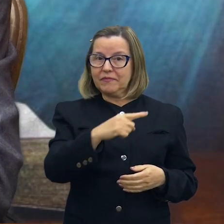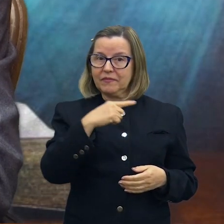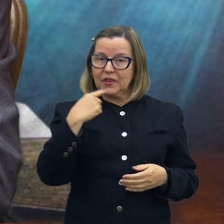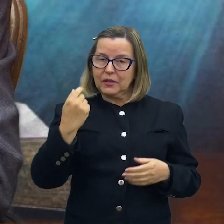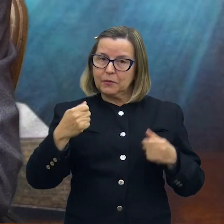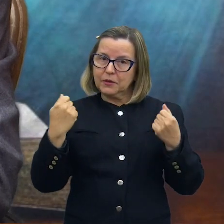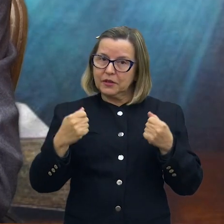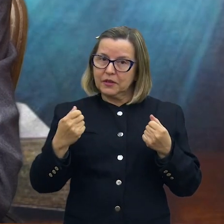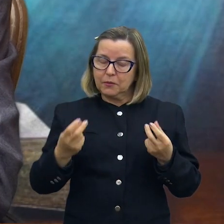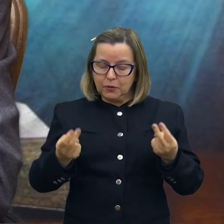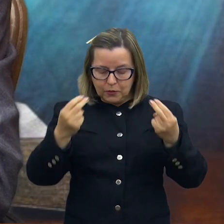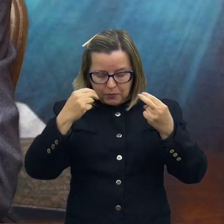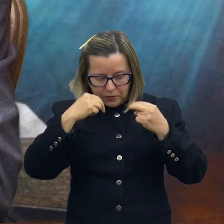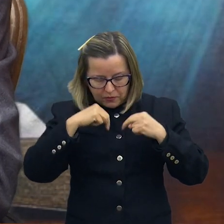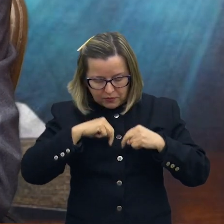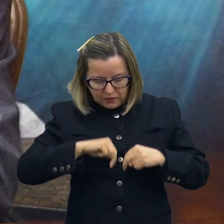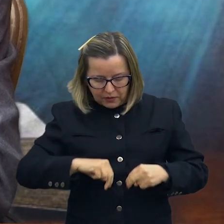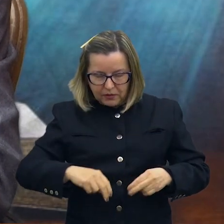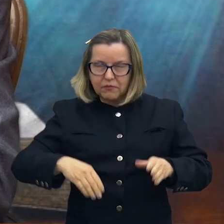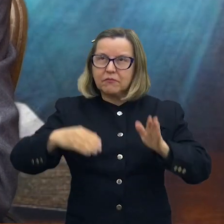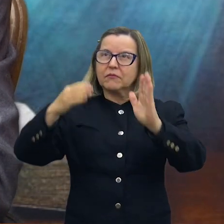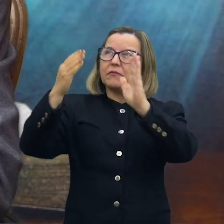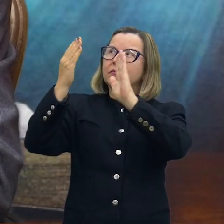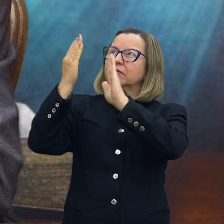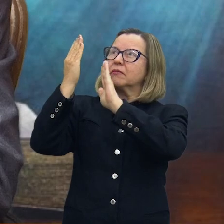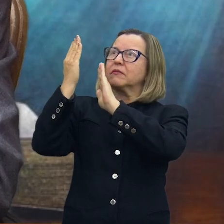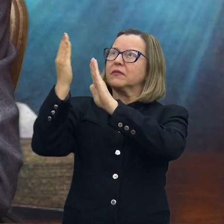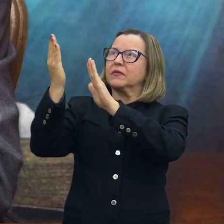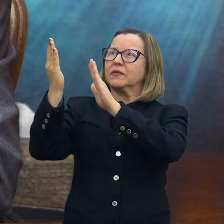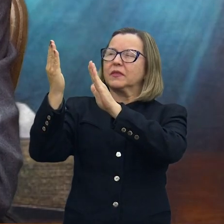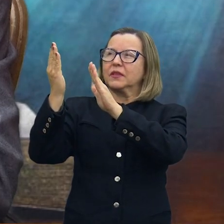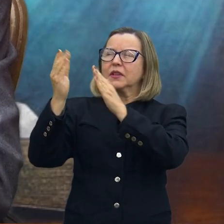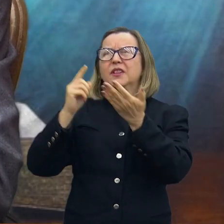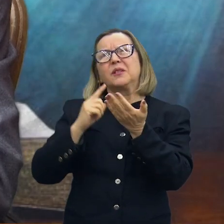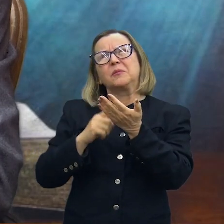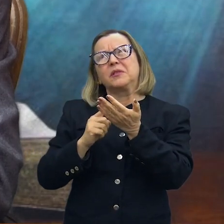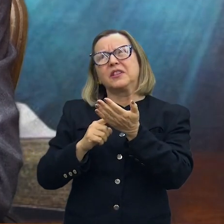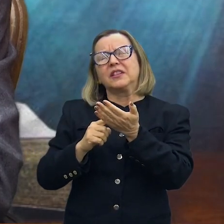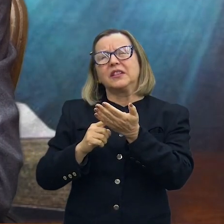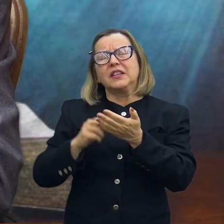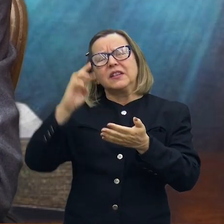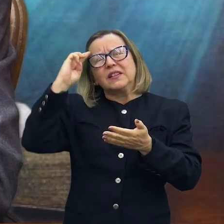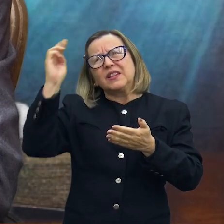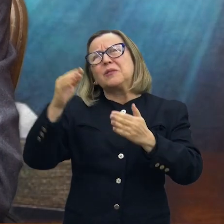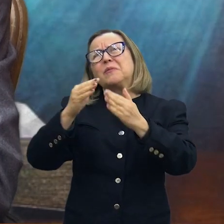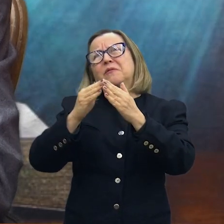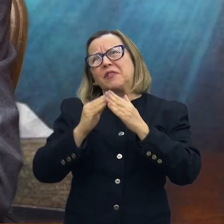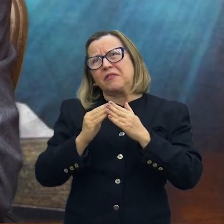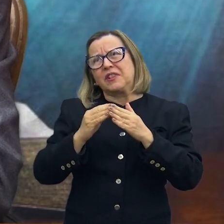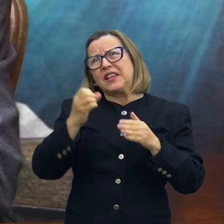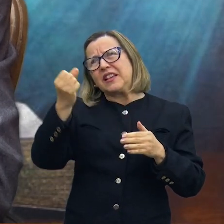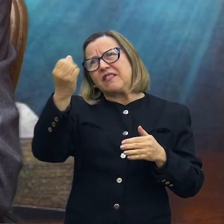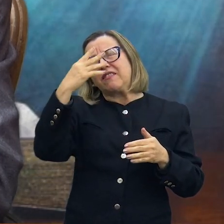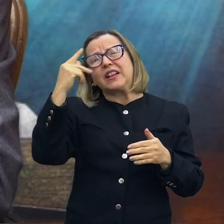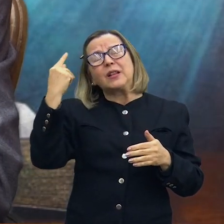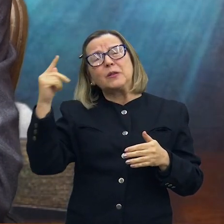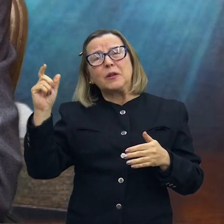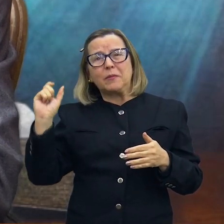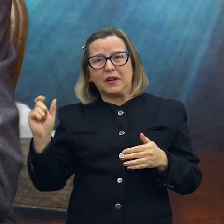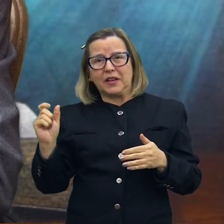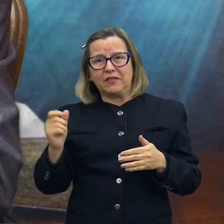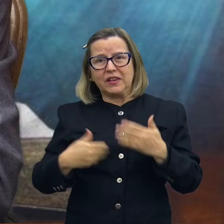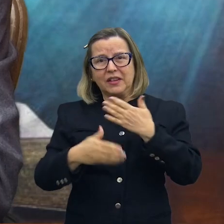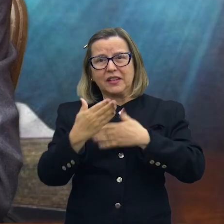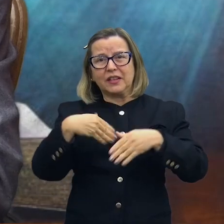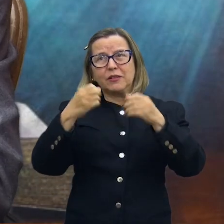a humildade de chegar diante de Deus Amém. e falar: Senhor, revela a Tua palavra através do Teu